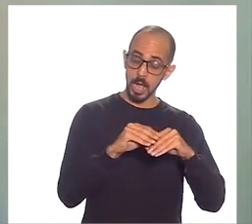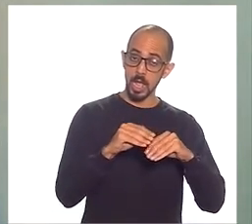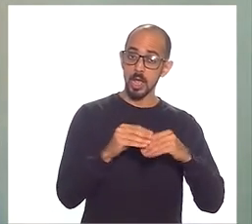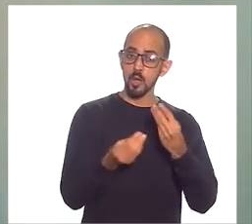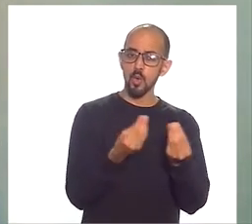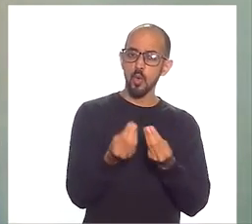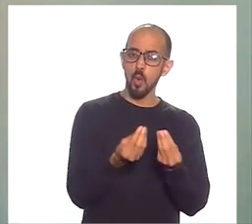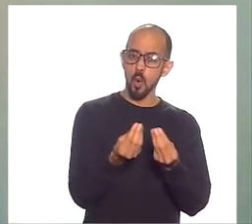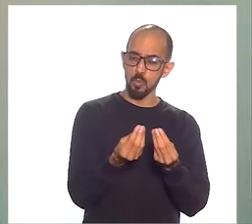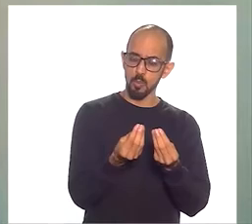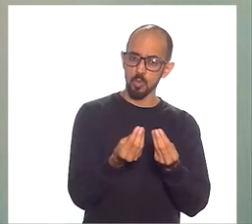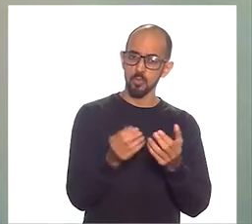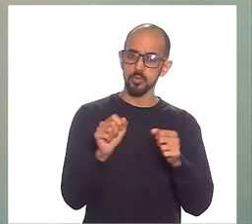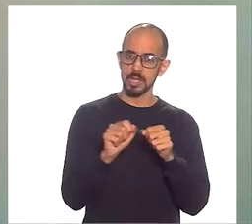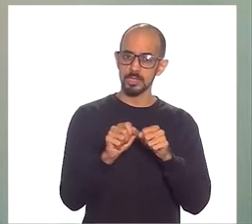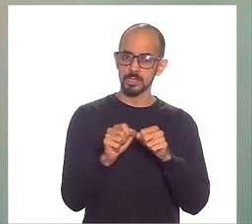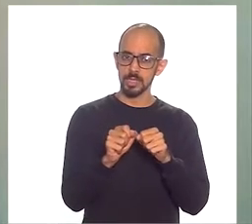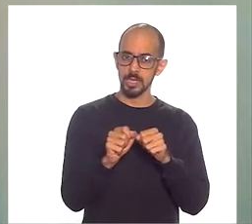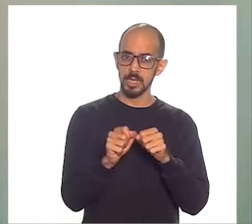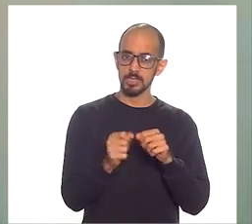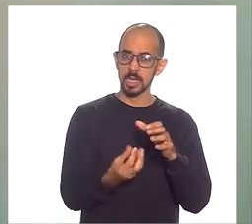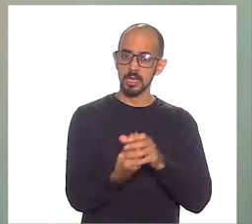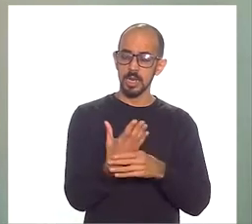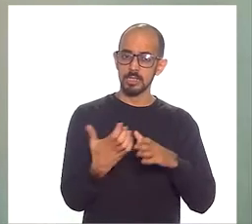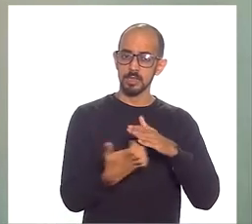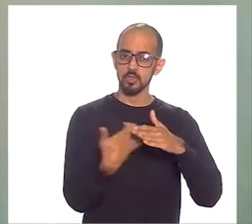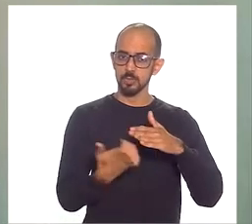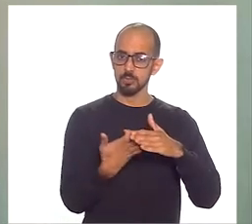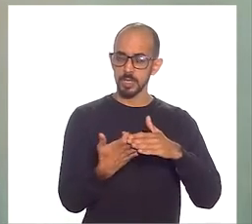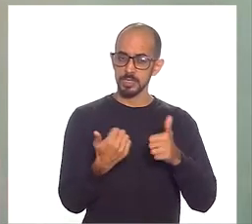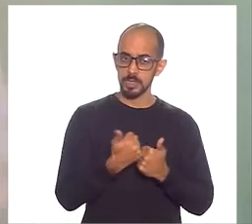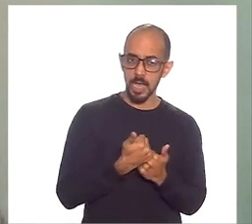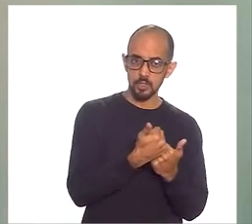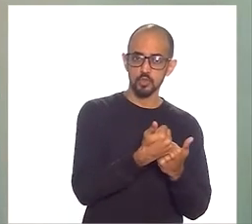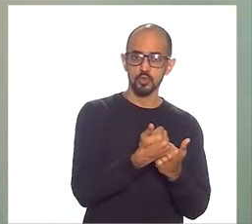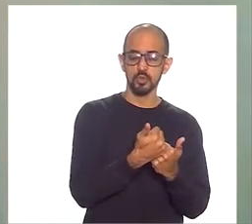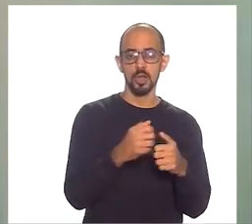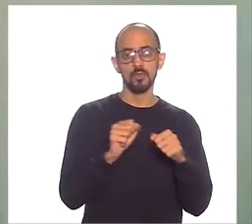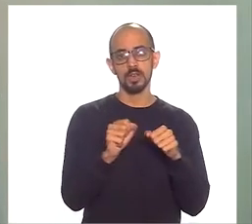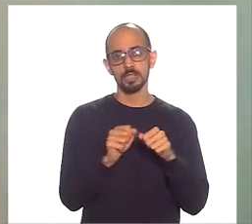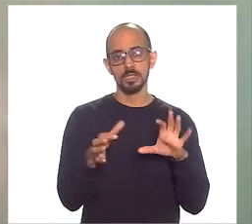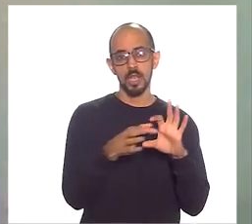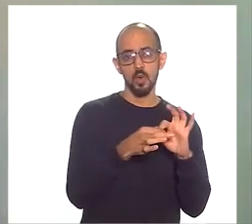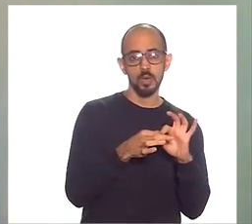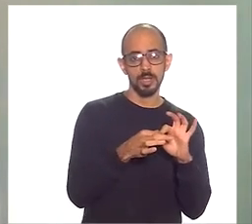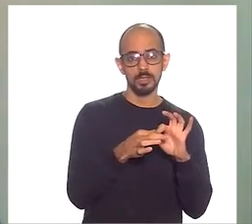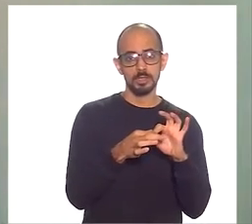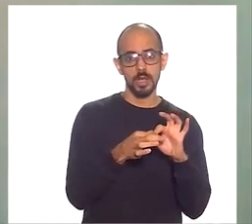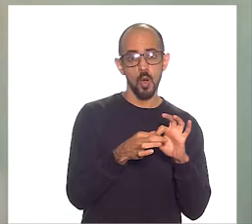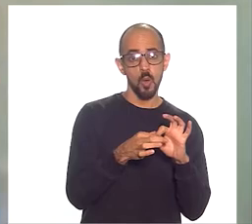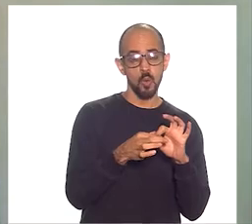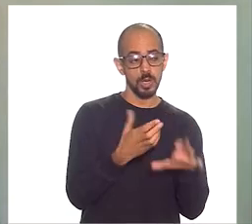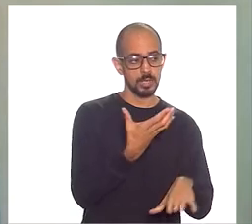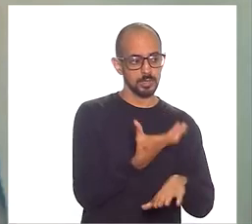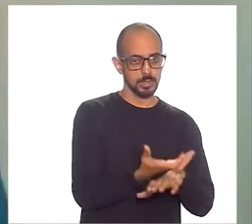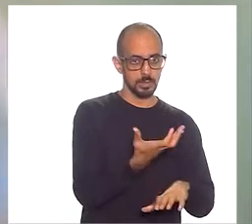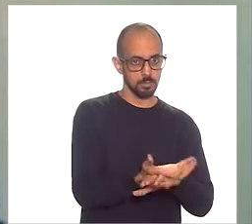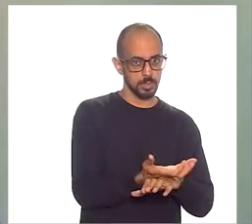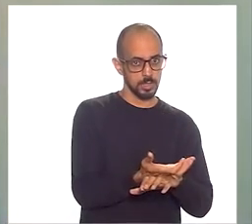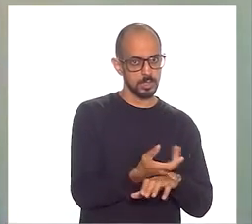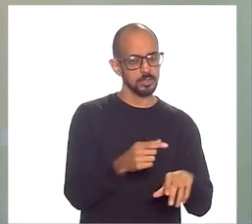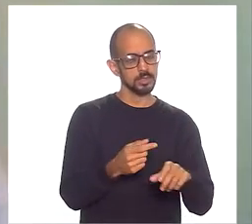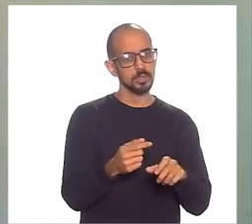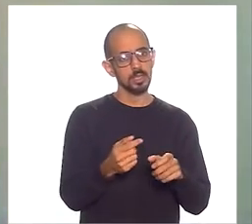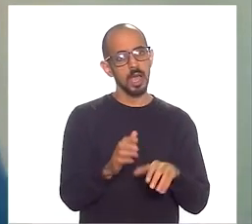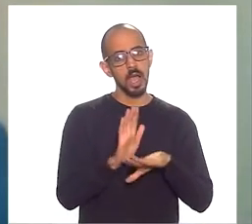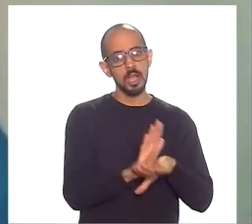De que maneira trabalhar o empreendedorismo nesse momento ajuda também a fazer essas conexões entre as disciplinas que